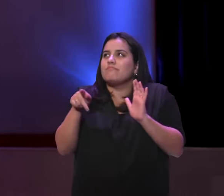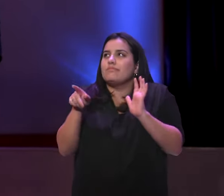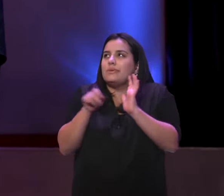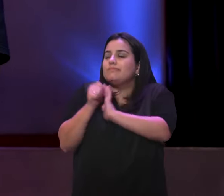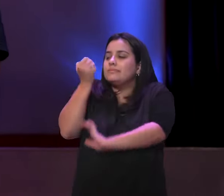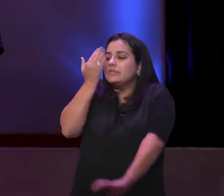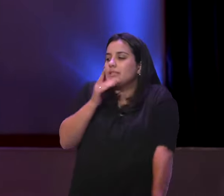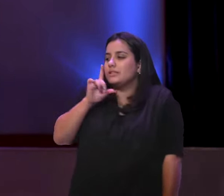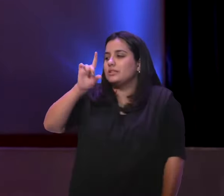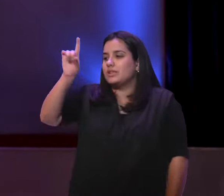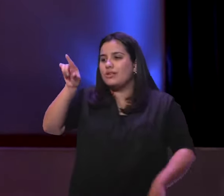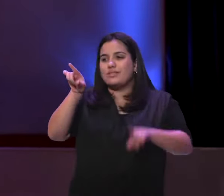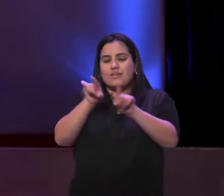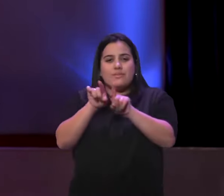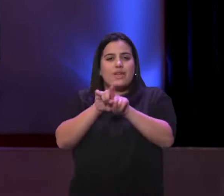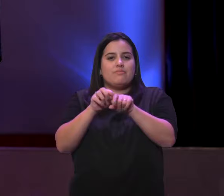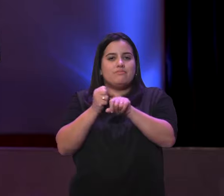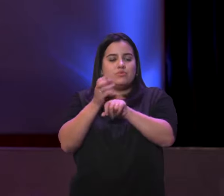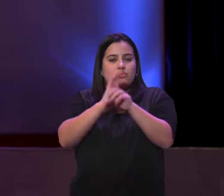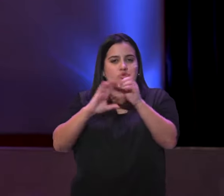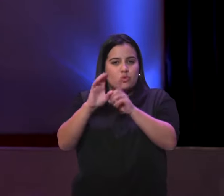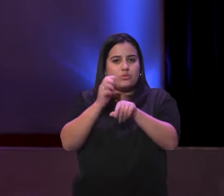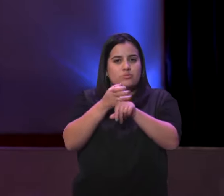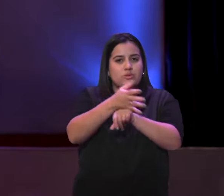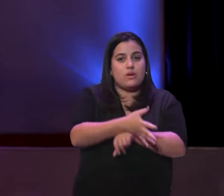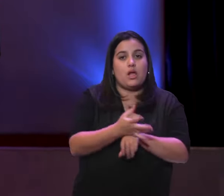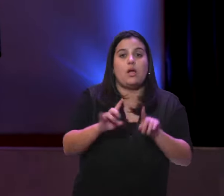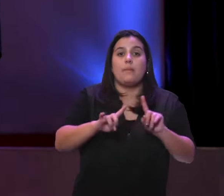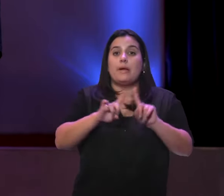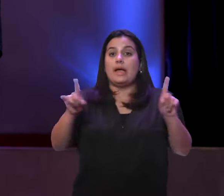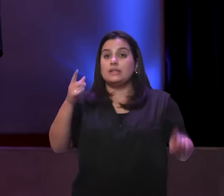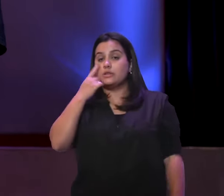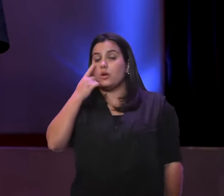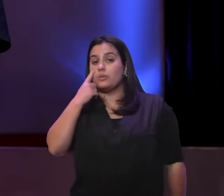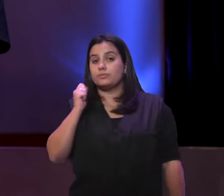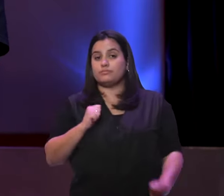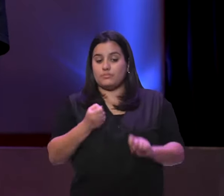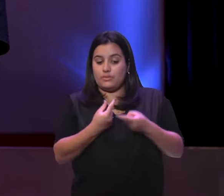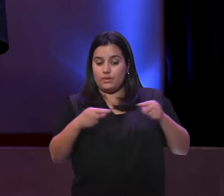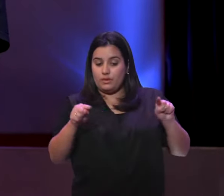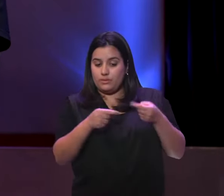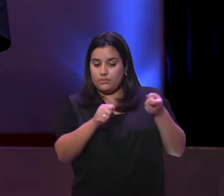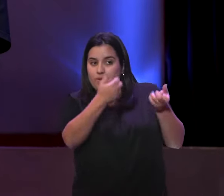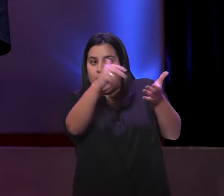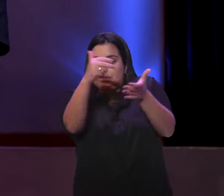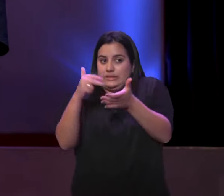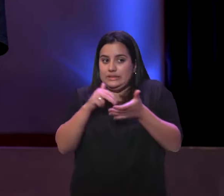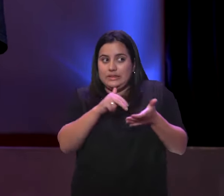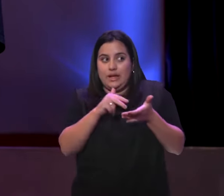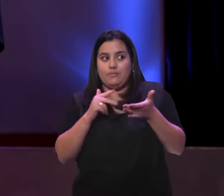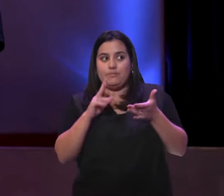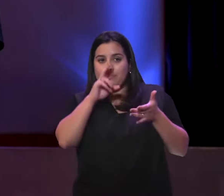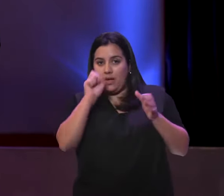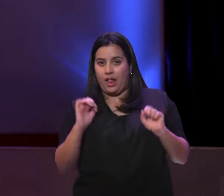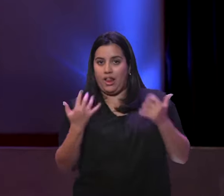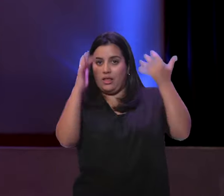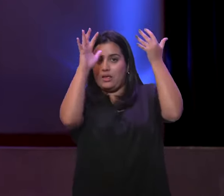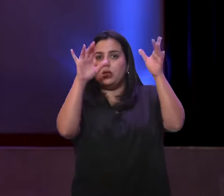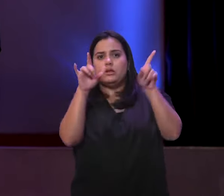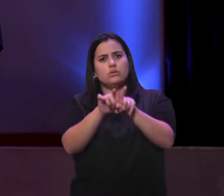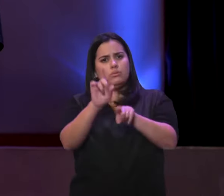de Deus, das vigílias. Mas deixa eu te dizer uma coisa, a música agitada também é momento para estar